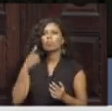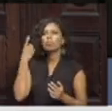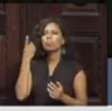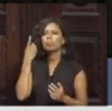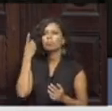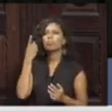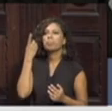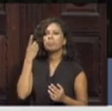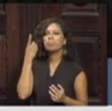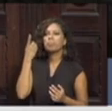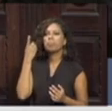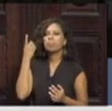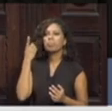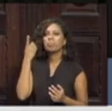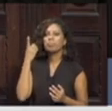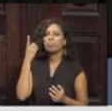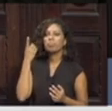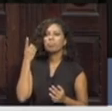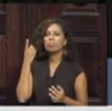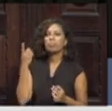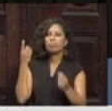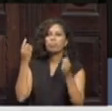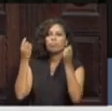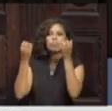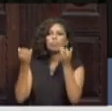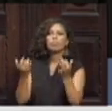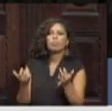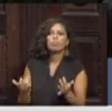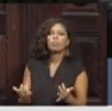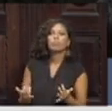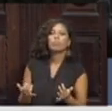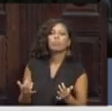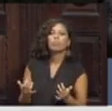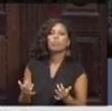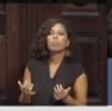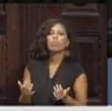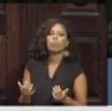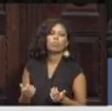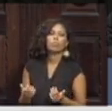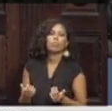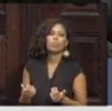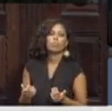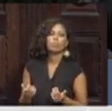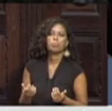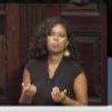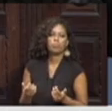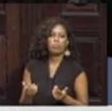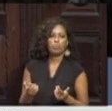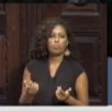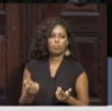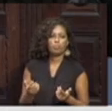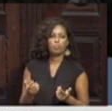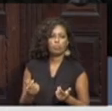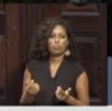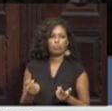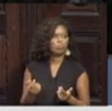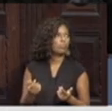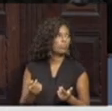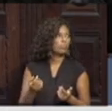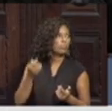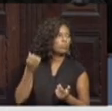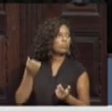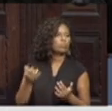desse tema que Vossa Excelência acabou de responder. O deputado Valdec até sugere que esse comunicado do MP seja... Vamos tirar a